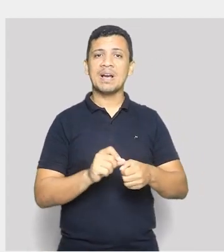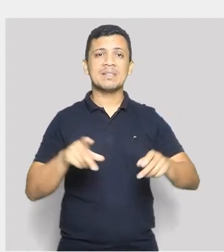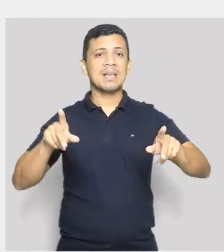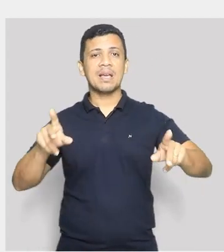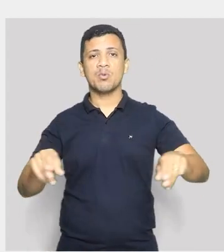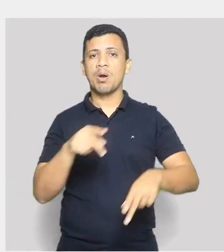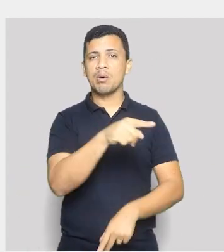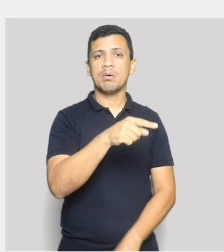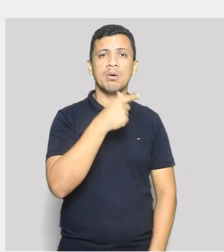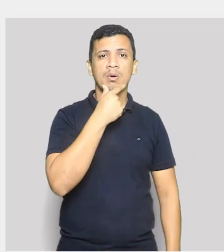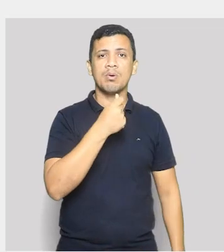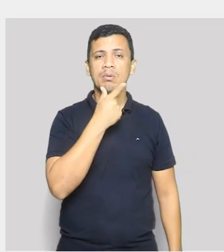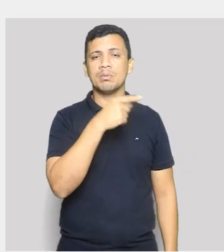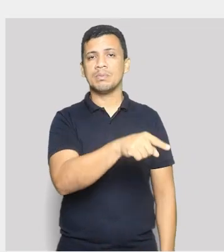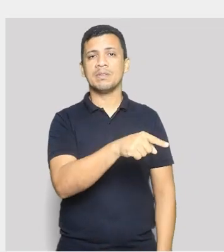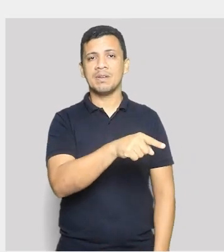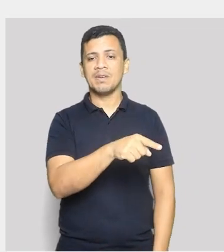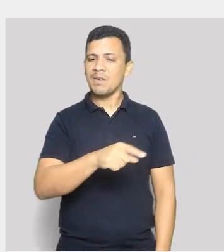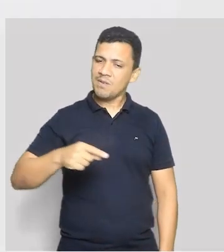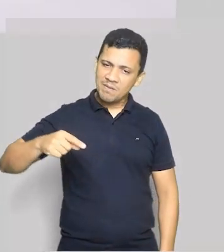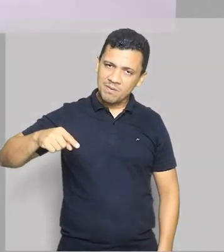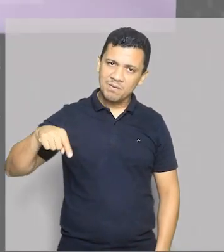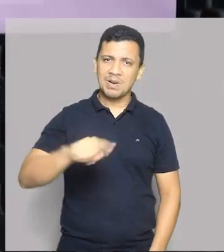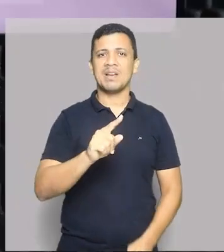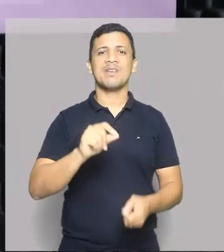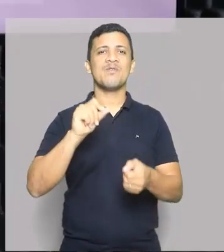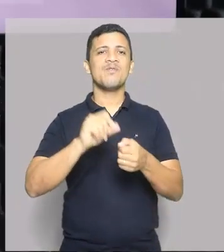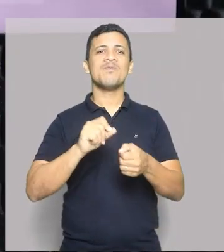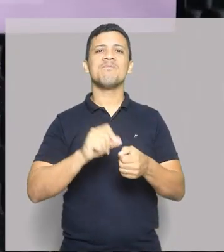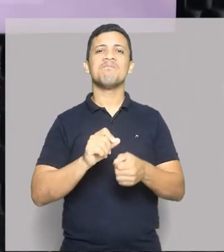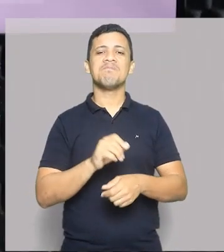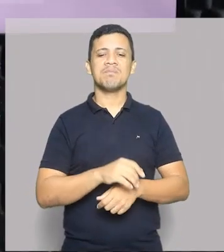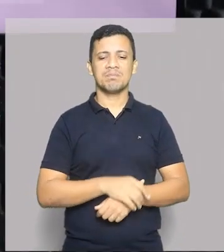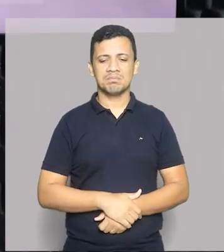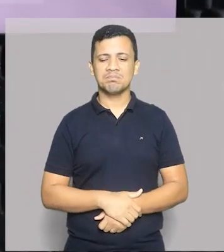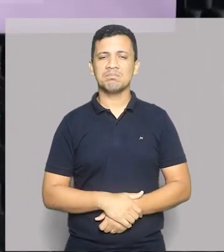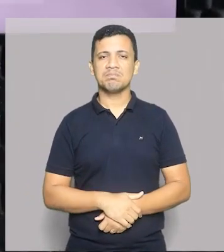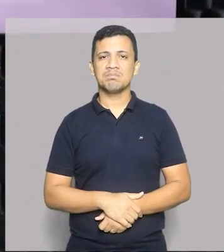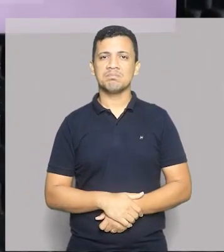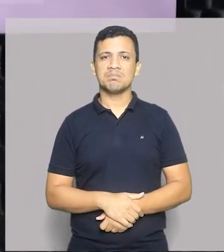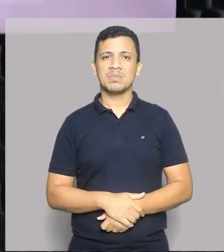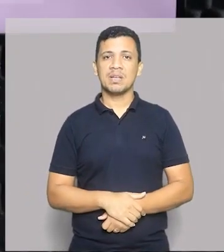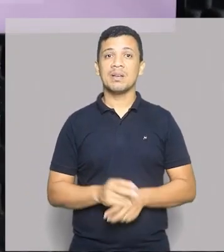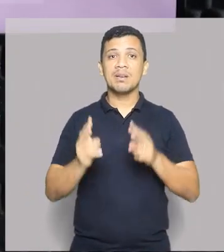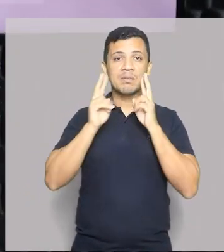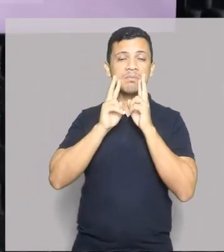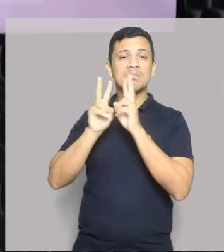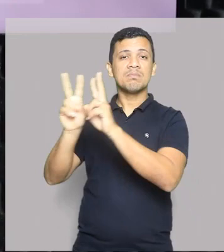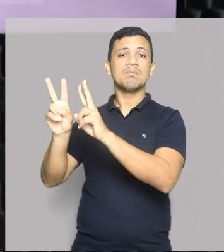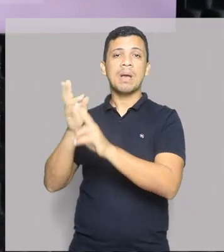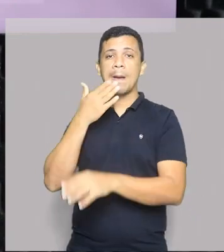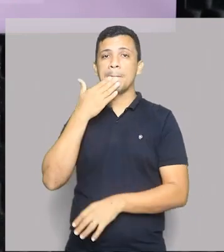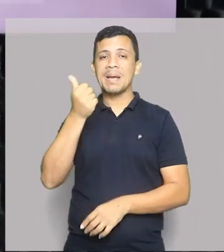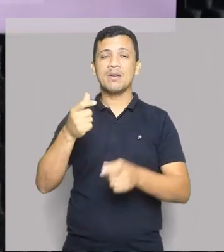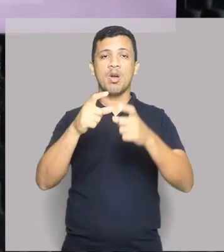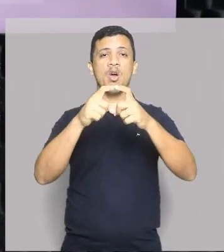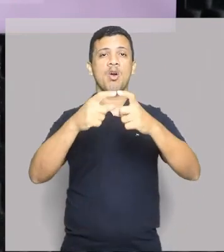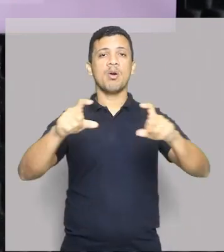ele, mexa-se, certo? Uma frase bem interessante para você visualizar melhor uma